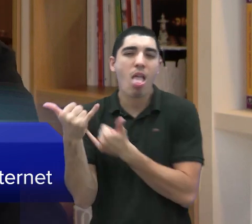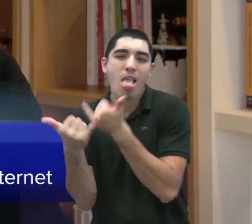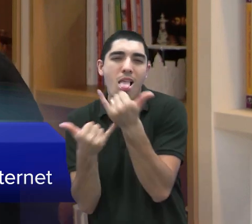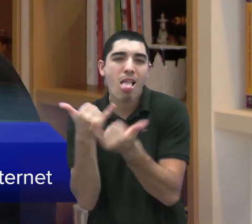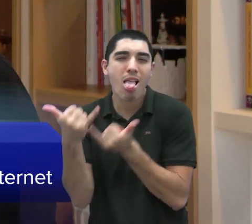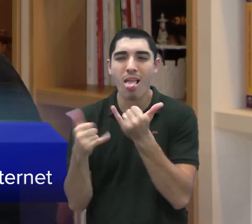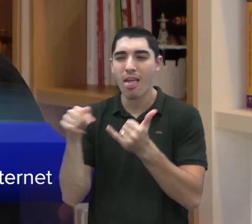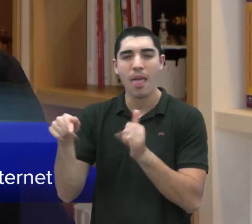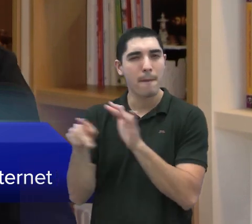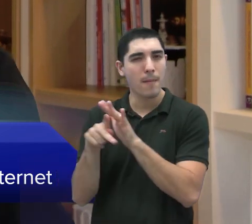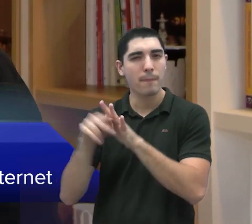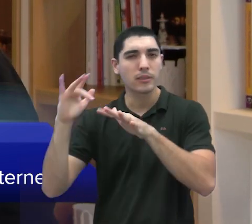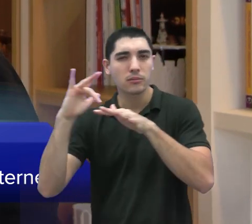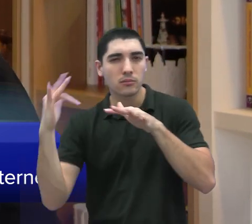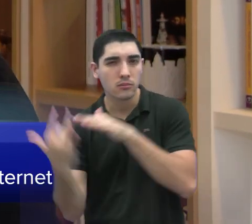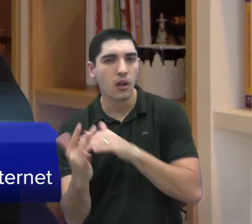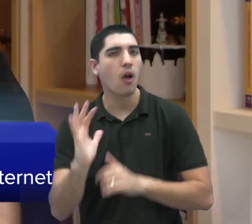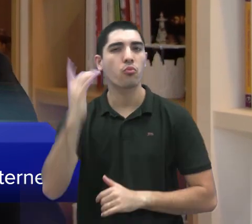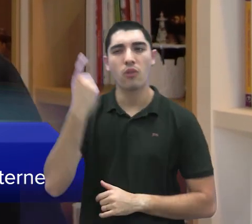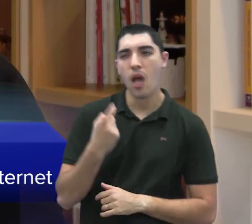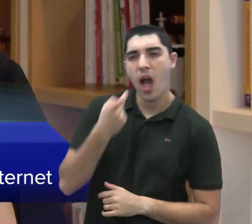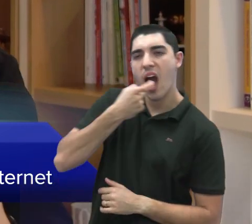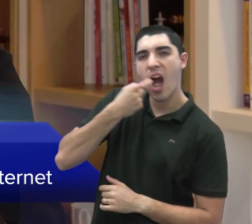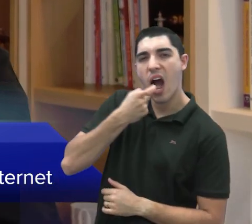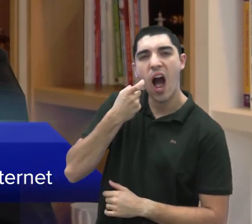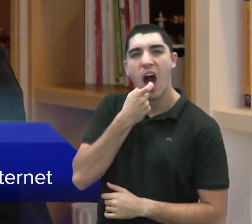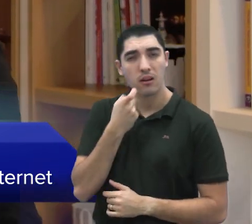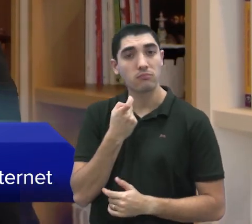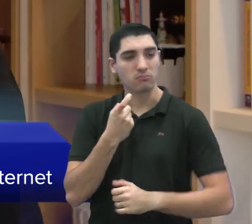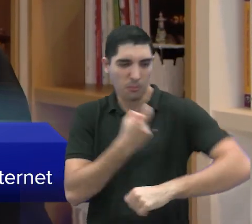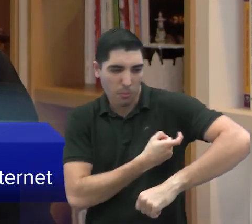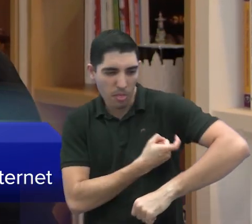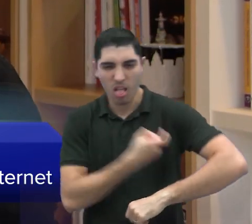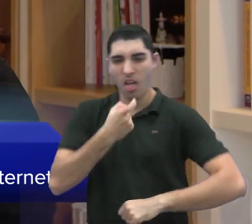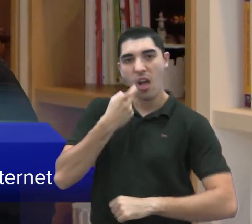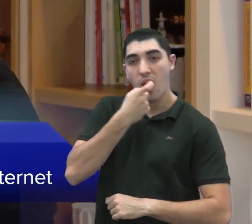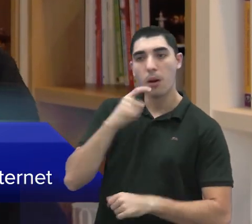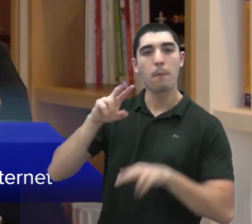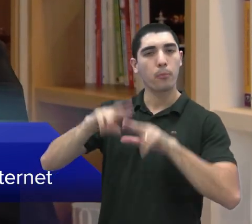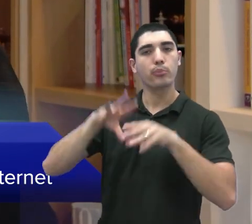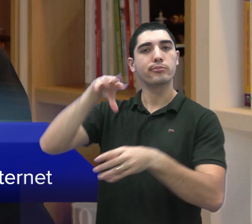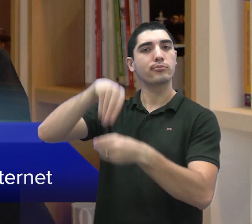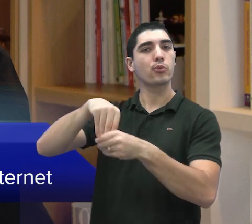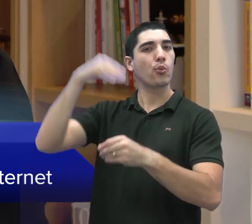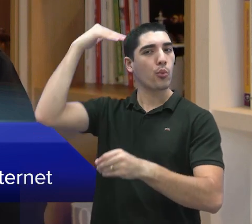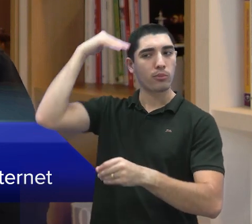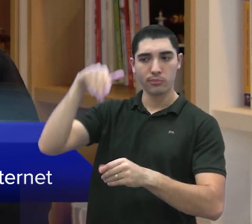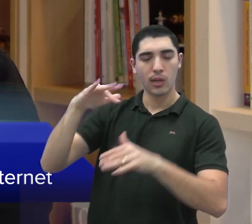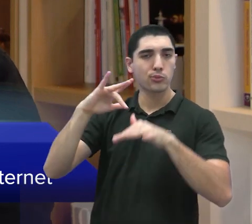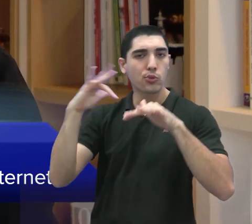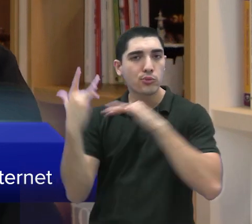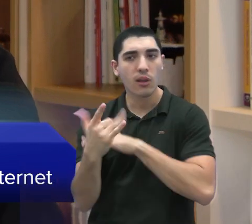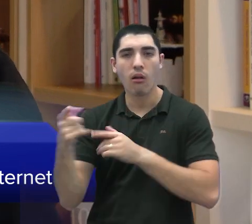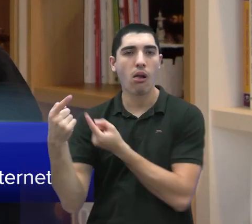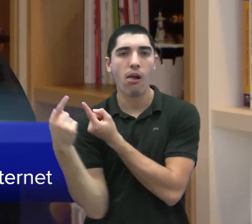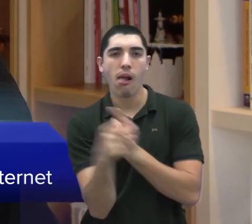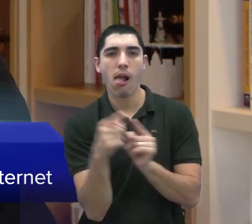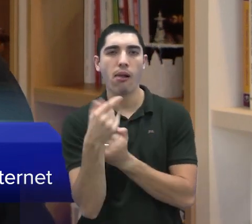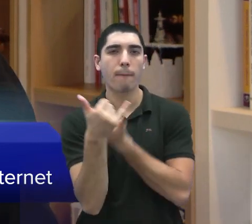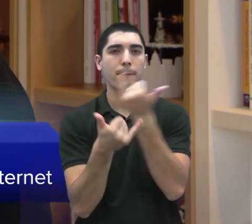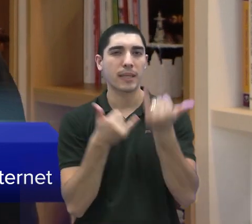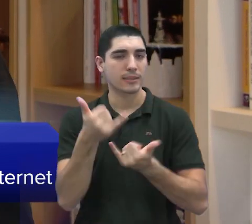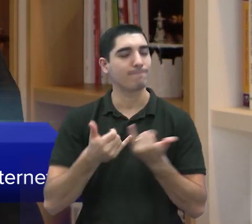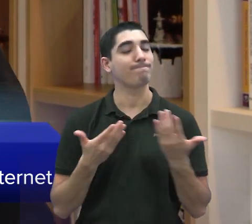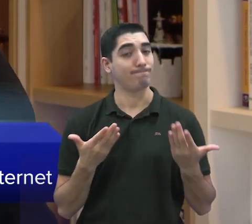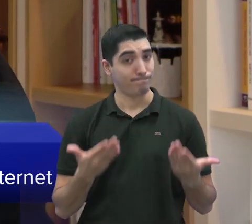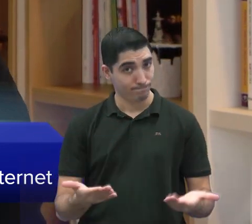por consequências aí de brincadeiras envolvendo aerosol, mas também redes sociais, né? Uma trend de rede social ali. E para entender